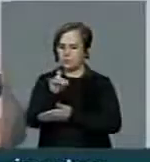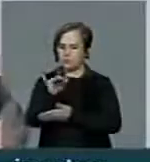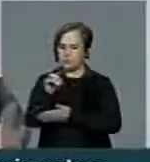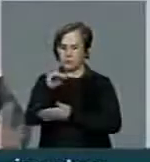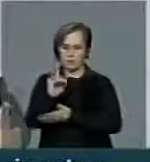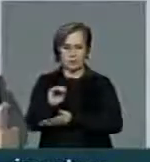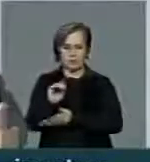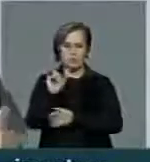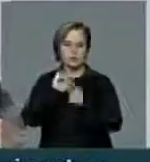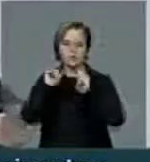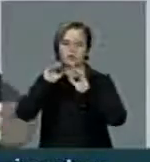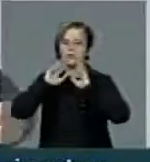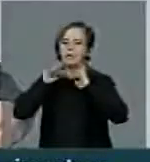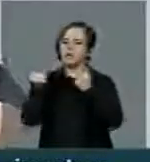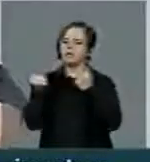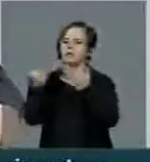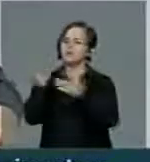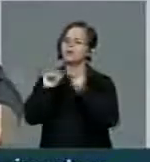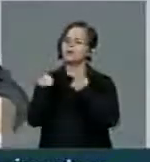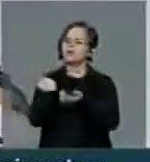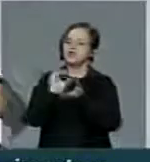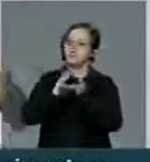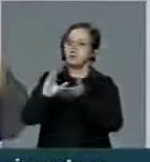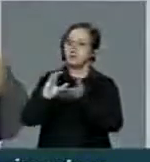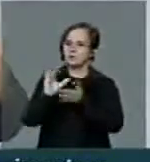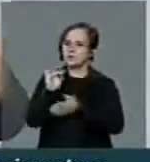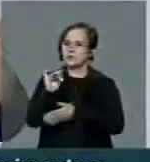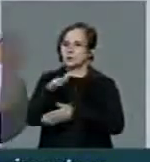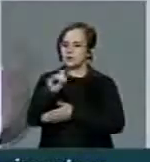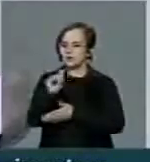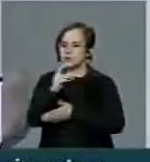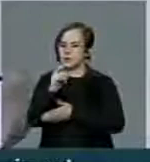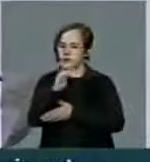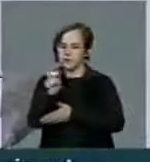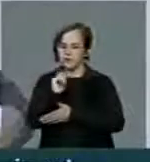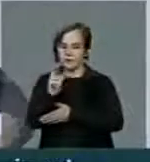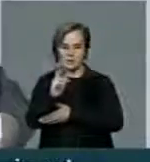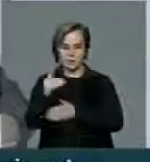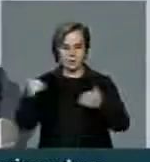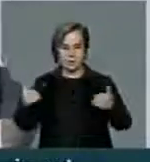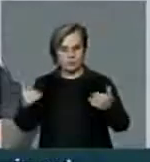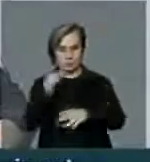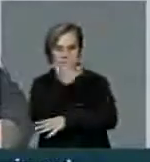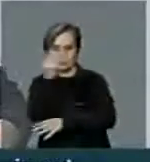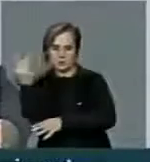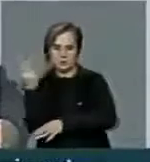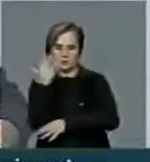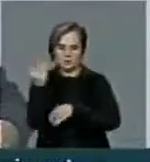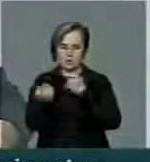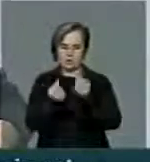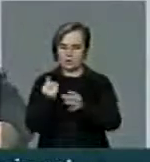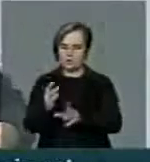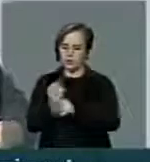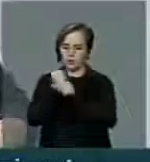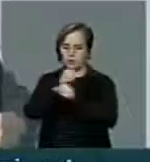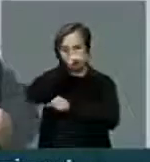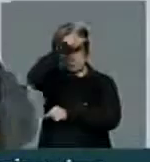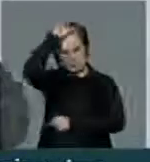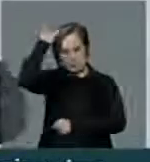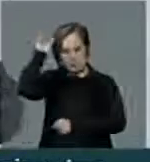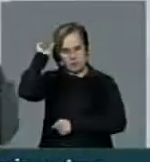Quem financia o quê? Né? Então, o Ministério do Meio Ambiente, com o presidente do Fundo Amazônia, do Comitê do Fundo